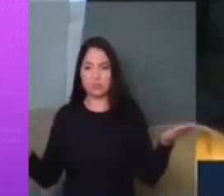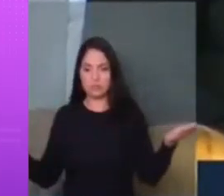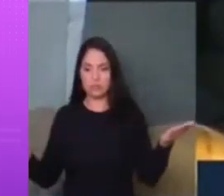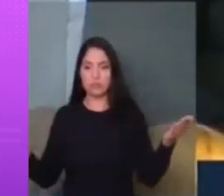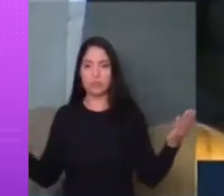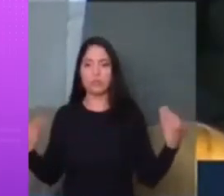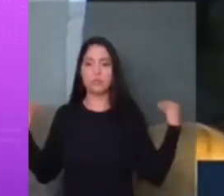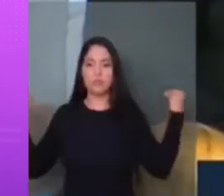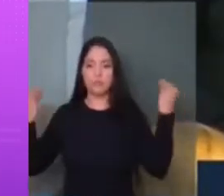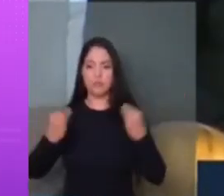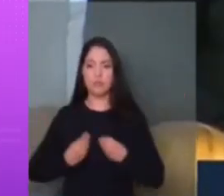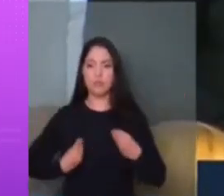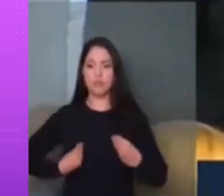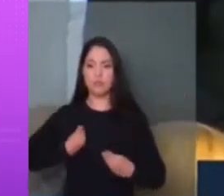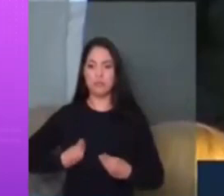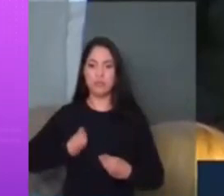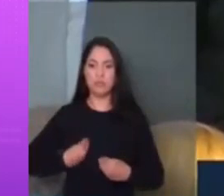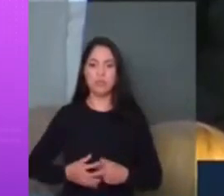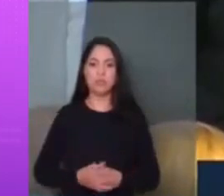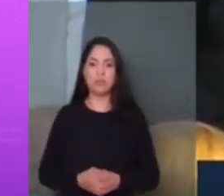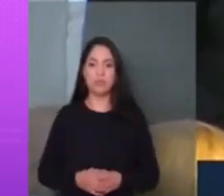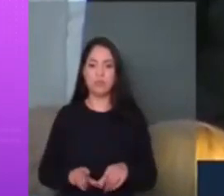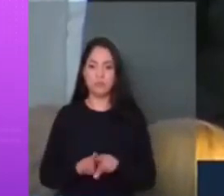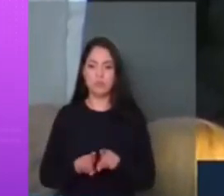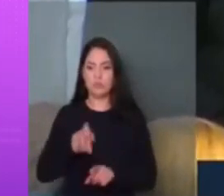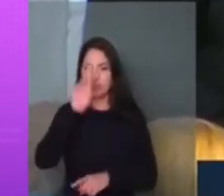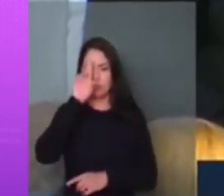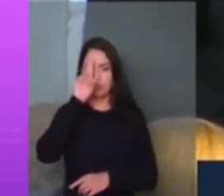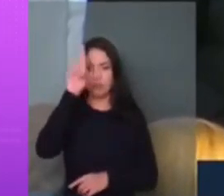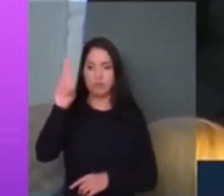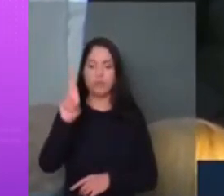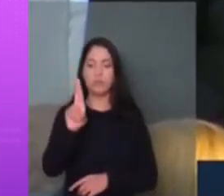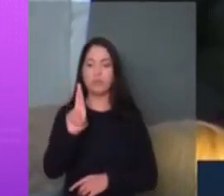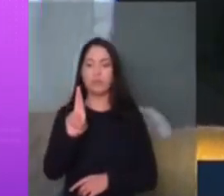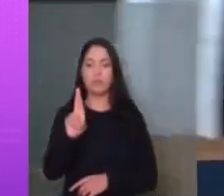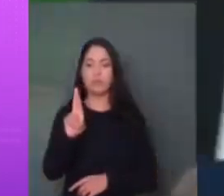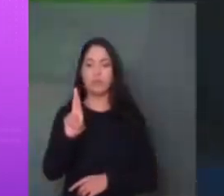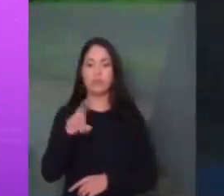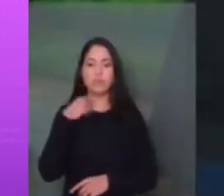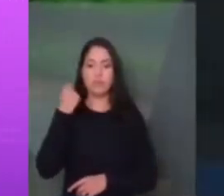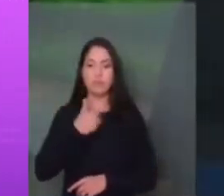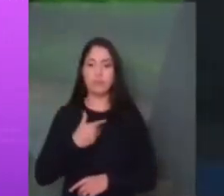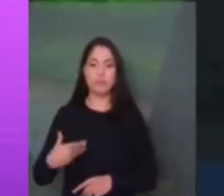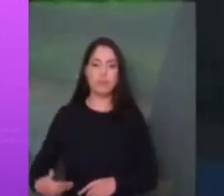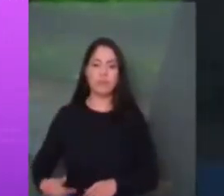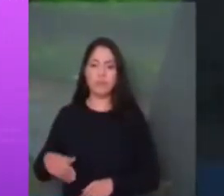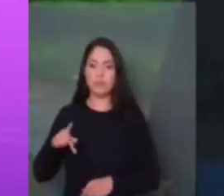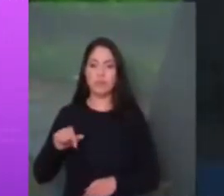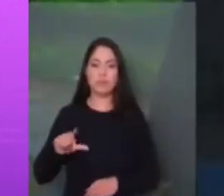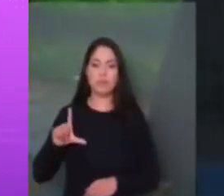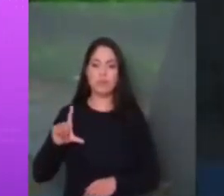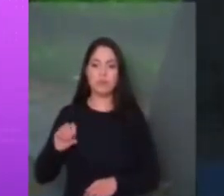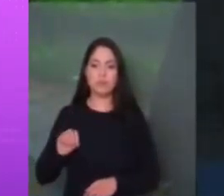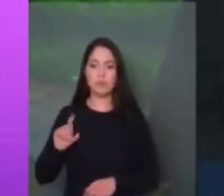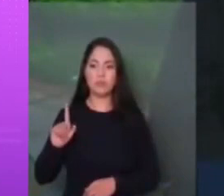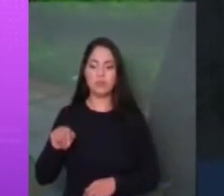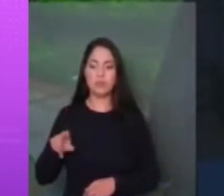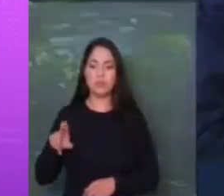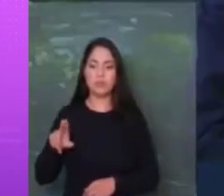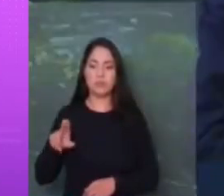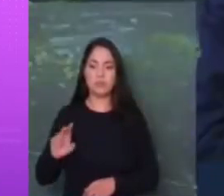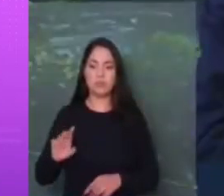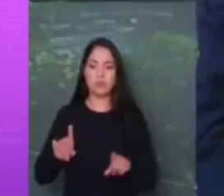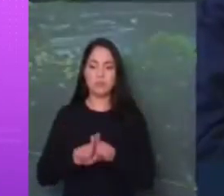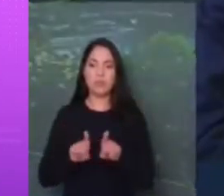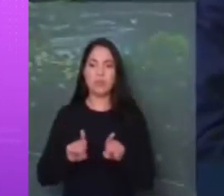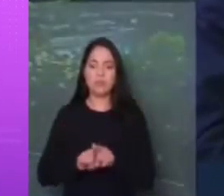suas cidades, e a opinião também de quem não concorda com nada disso. Há coisas interessantes de